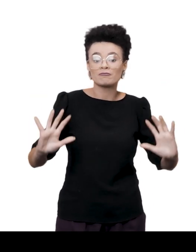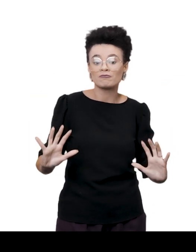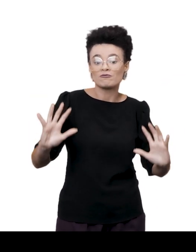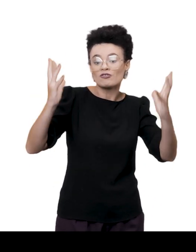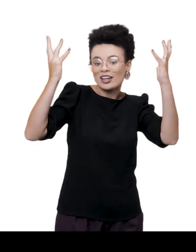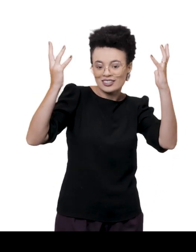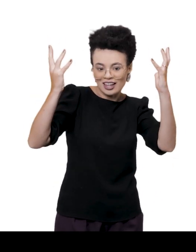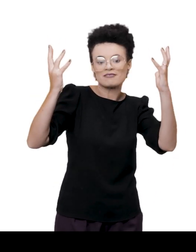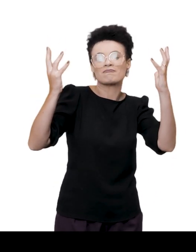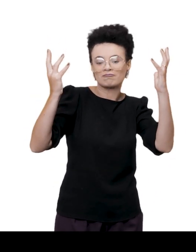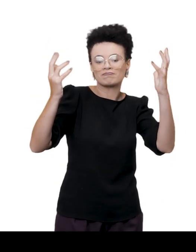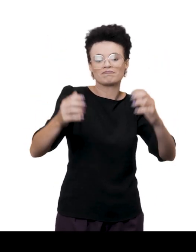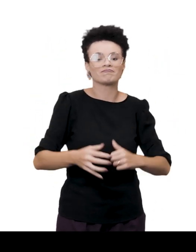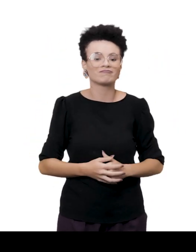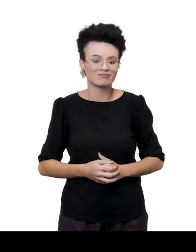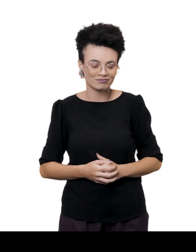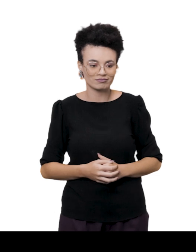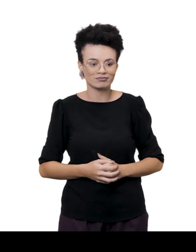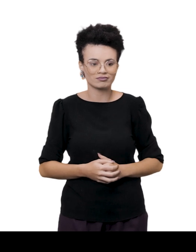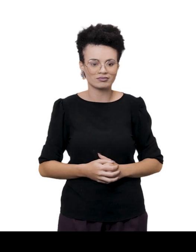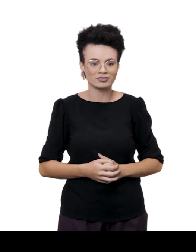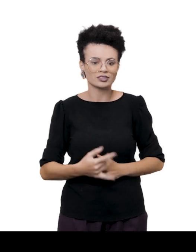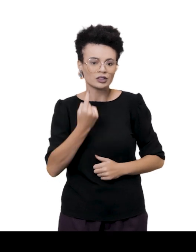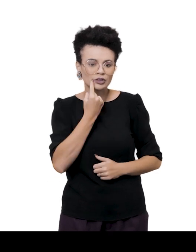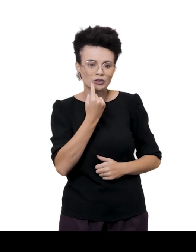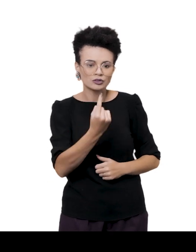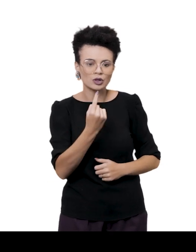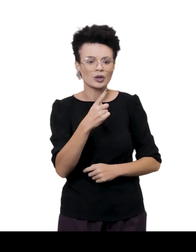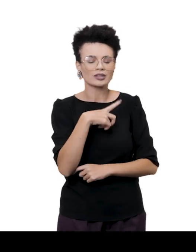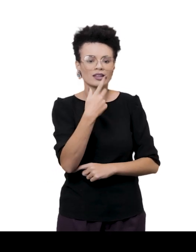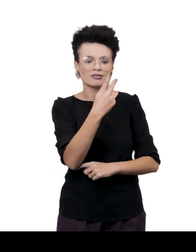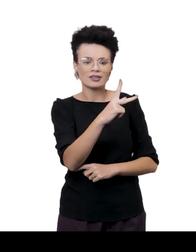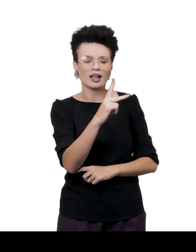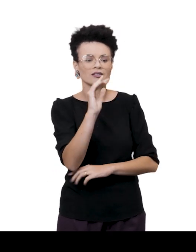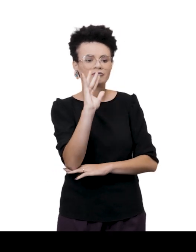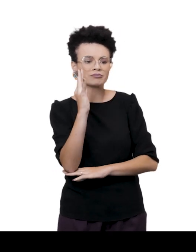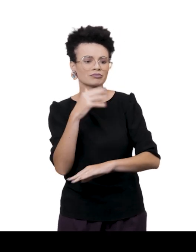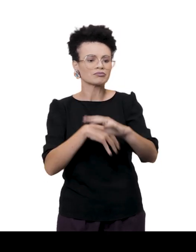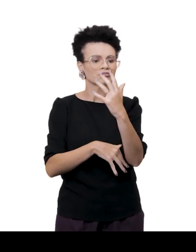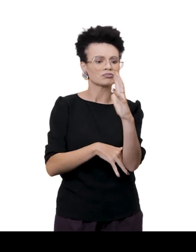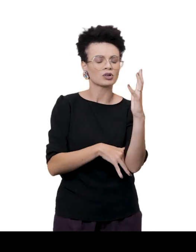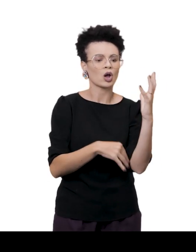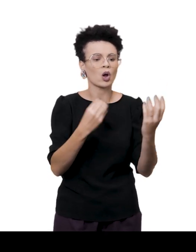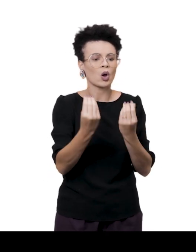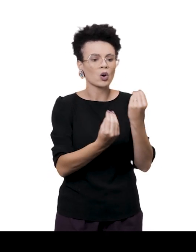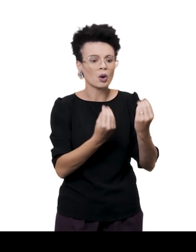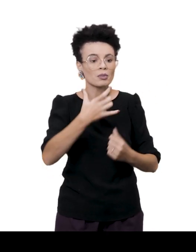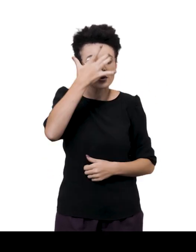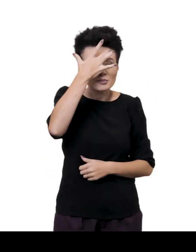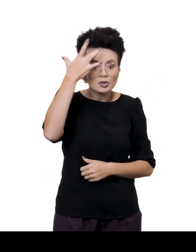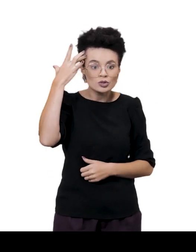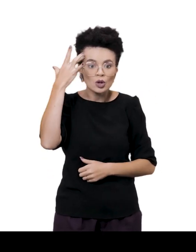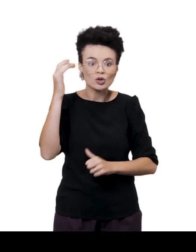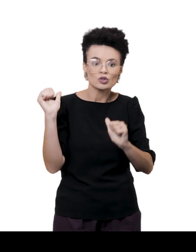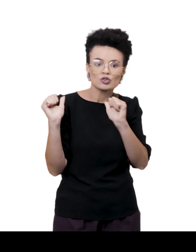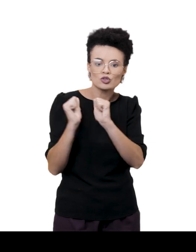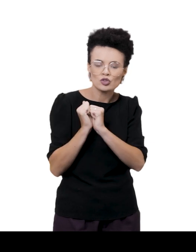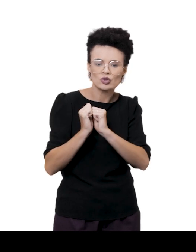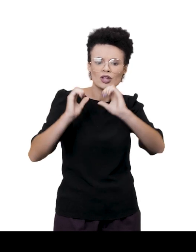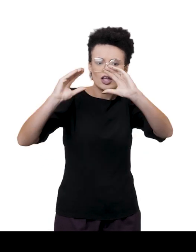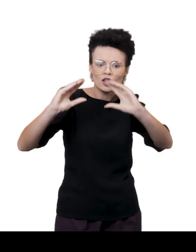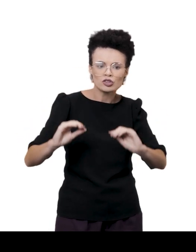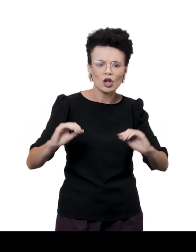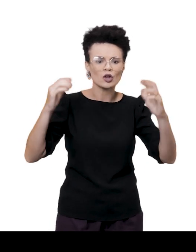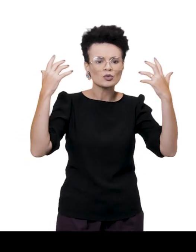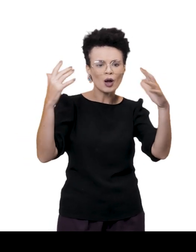en el Batey, ou Festa no Batey. Em meio a uma exuberante floresta, um grupo de pessoas